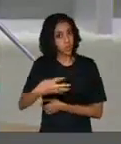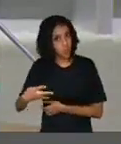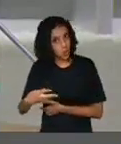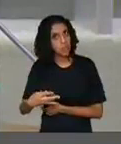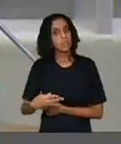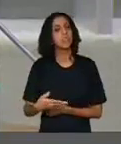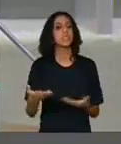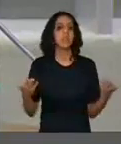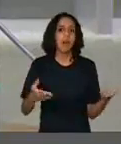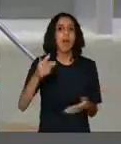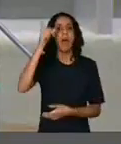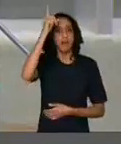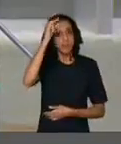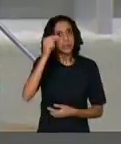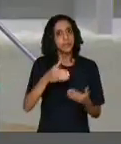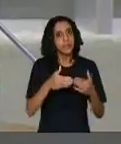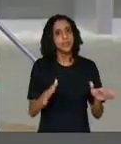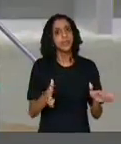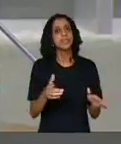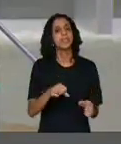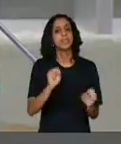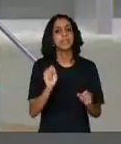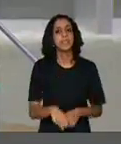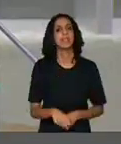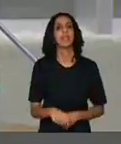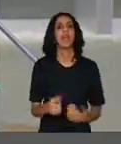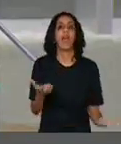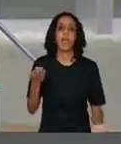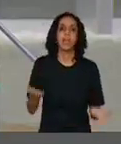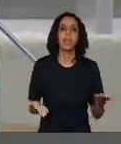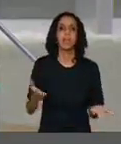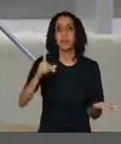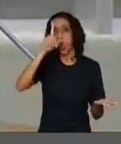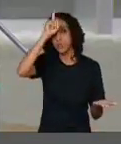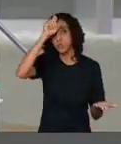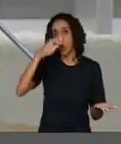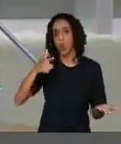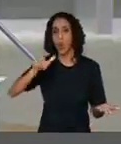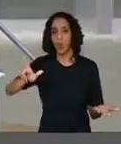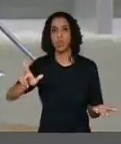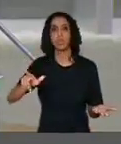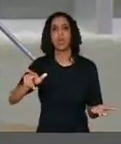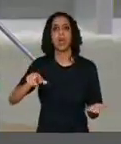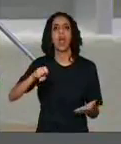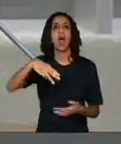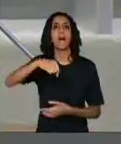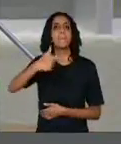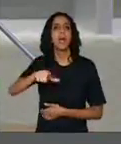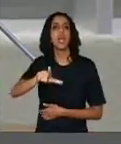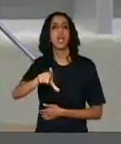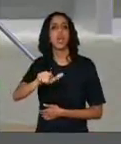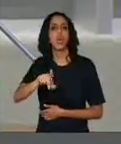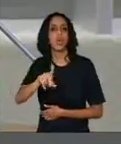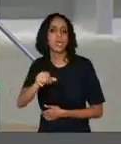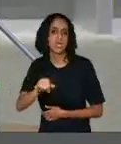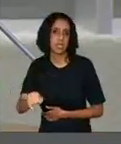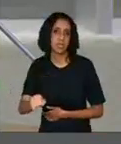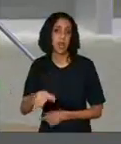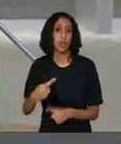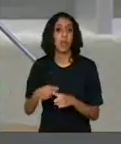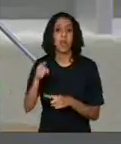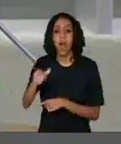para aliviar a maternidade Mãe Luzia, onde as mães estão